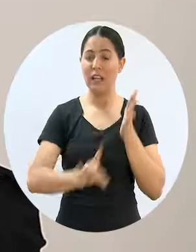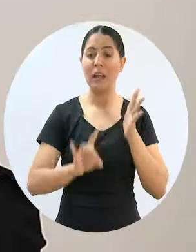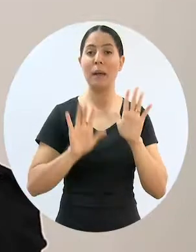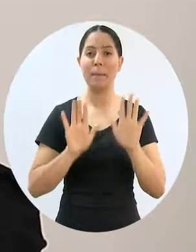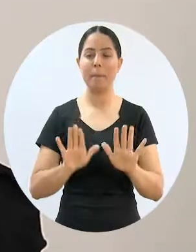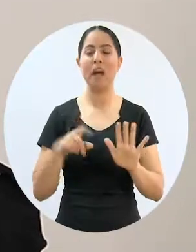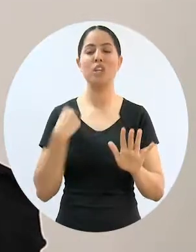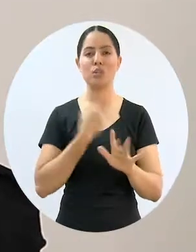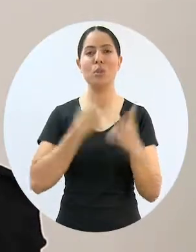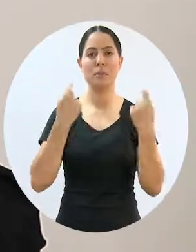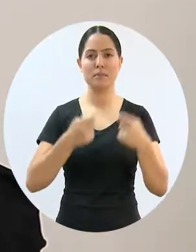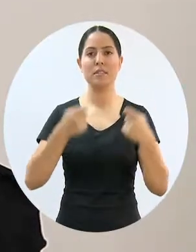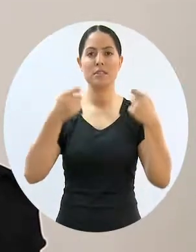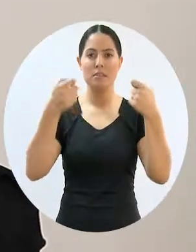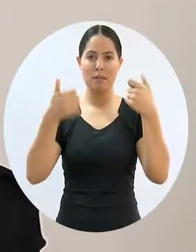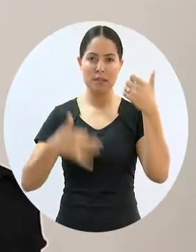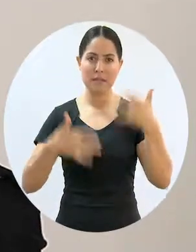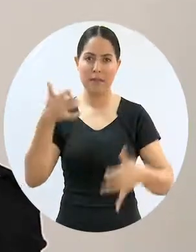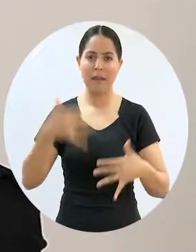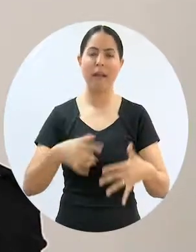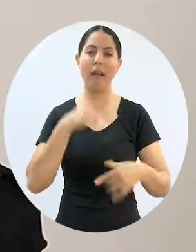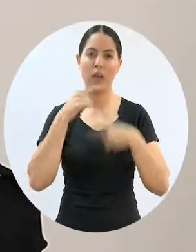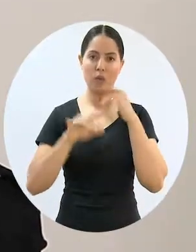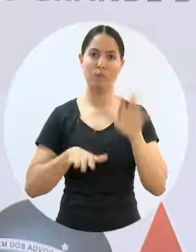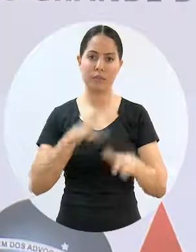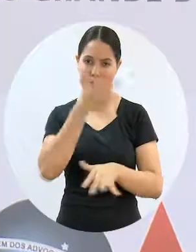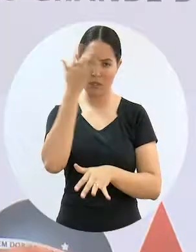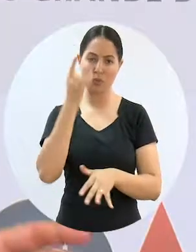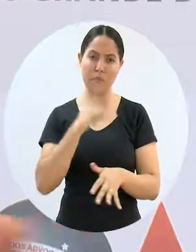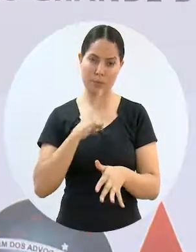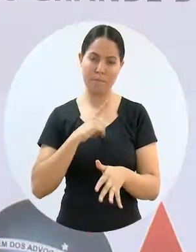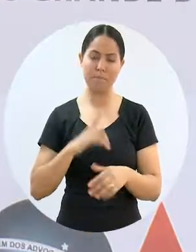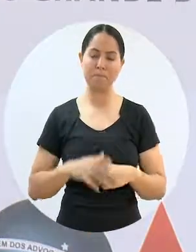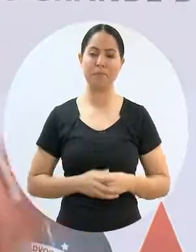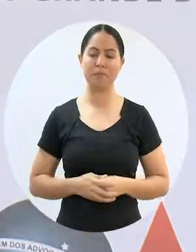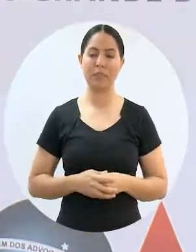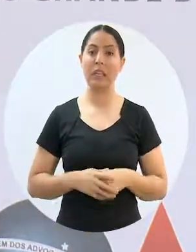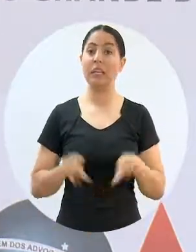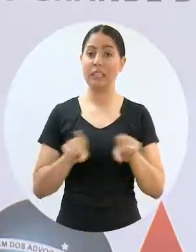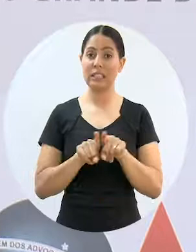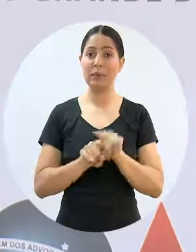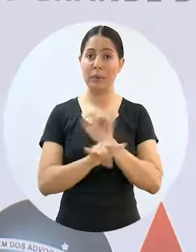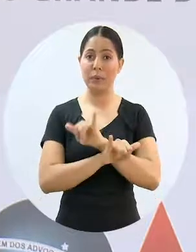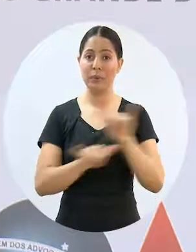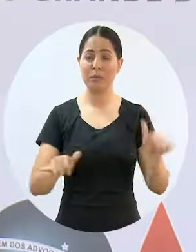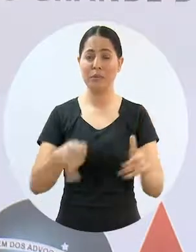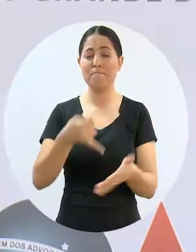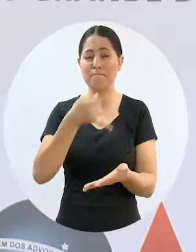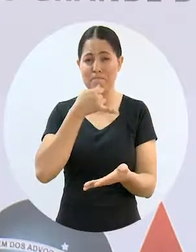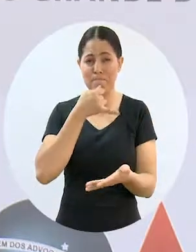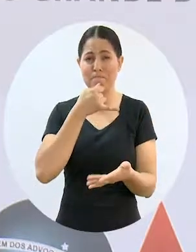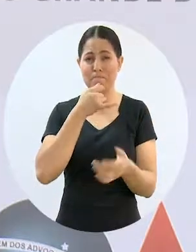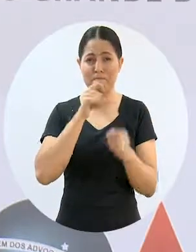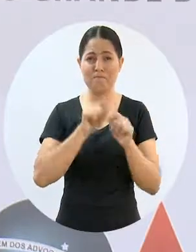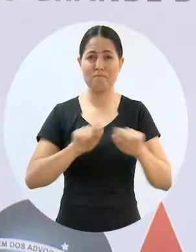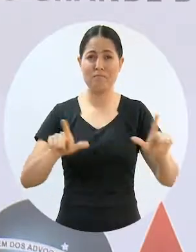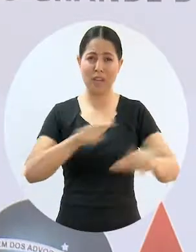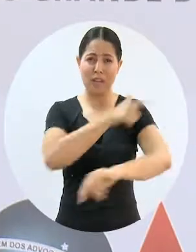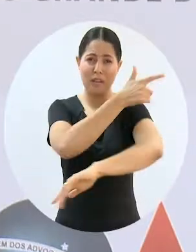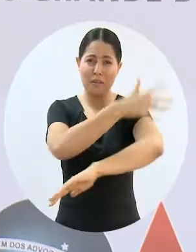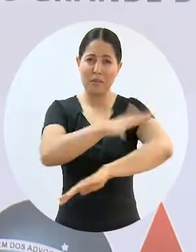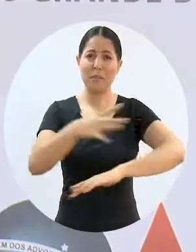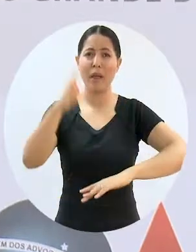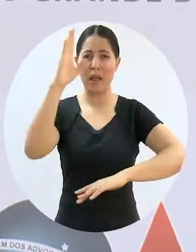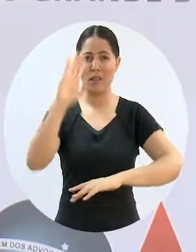de esclarecer e de tirar as dúvidas de todo mundo que nos assiste. Como eu disse, um cenário de destruição, um cenário lamentável que estamos vendo